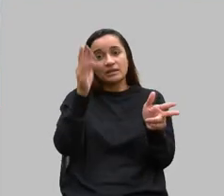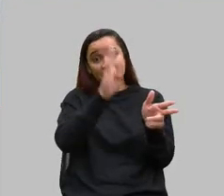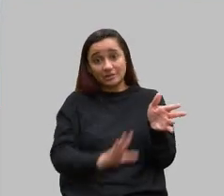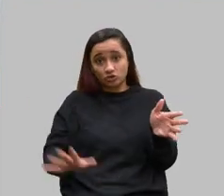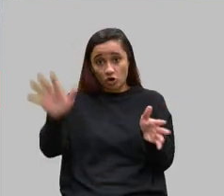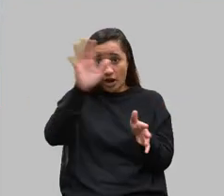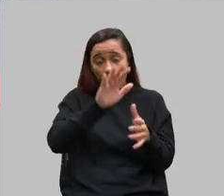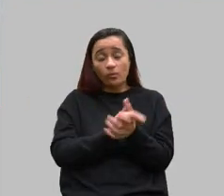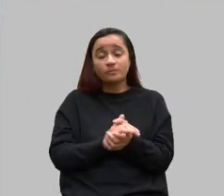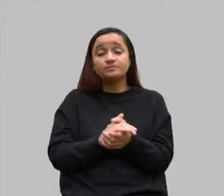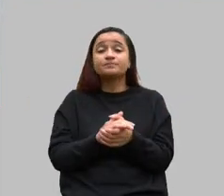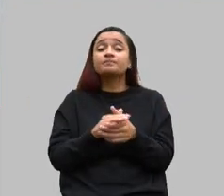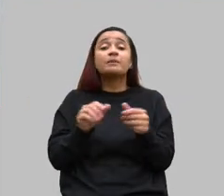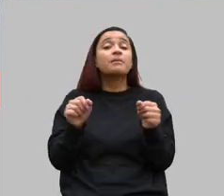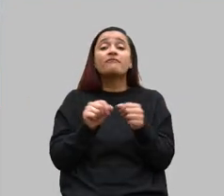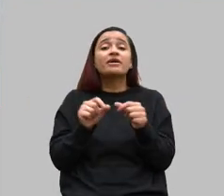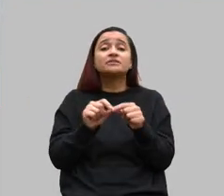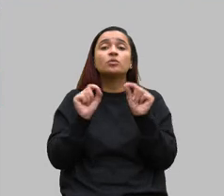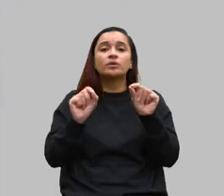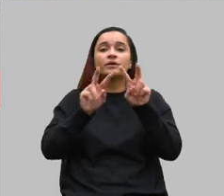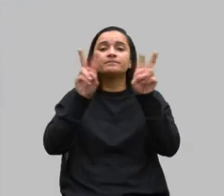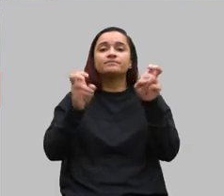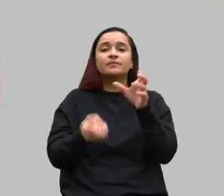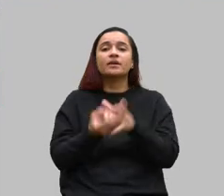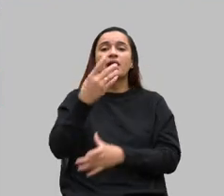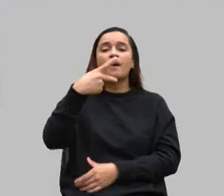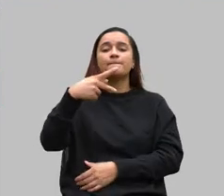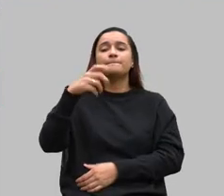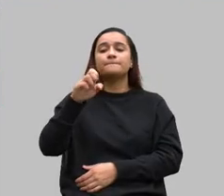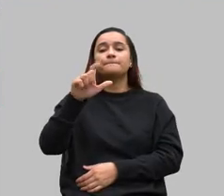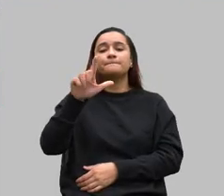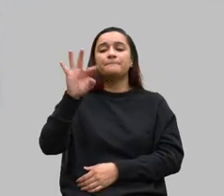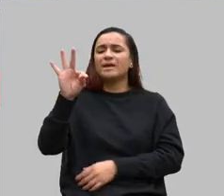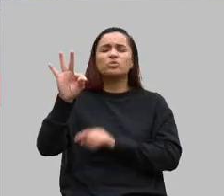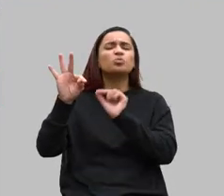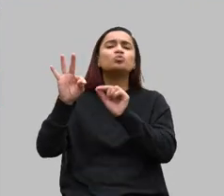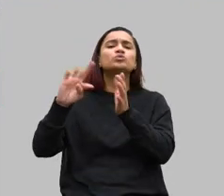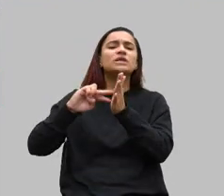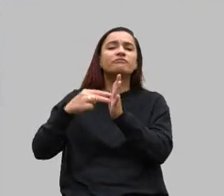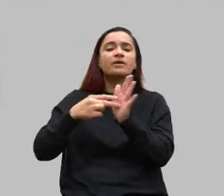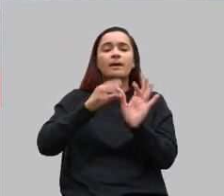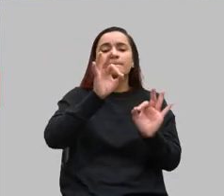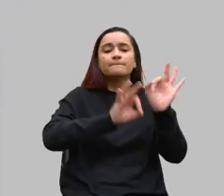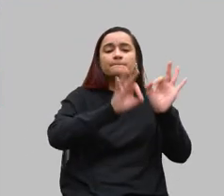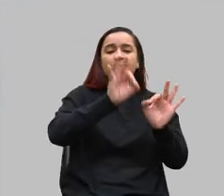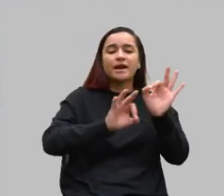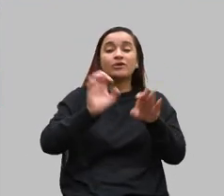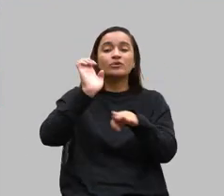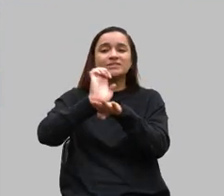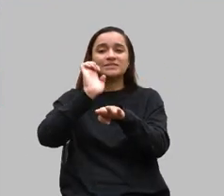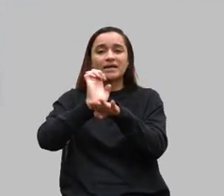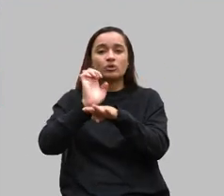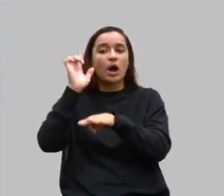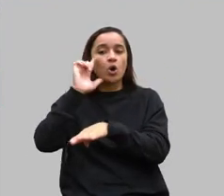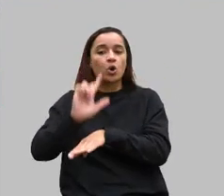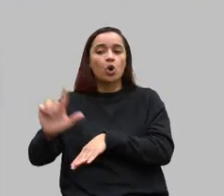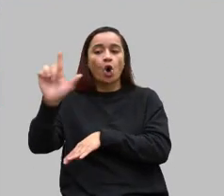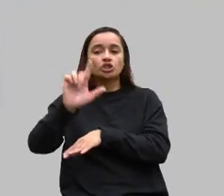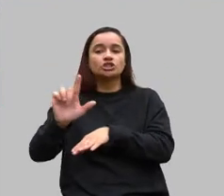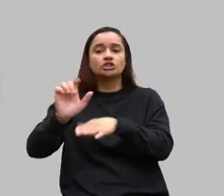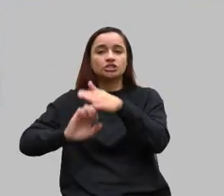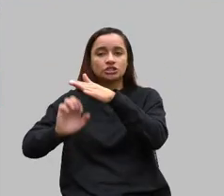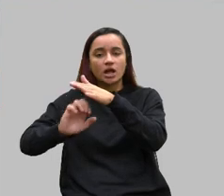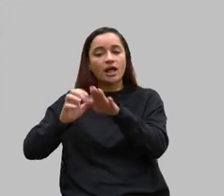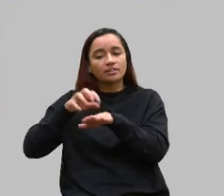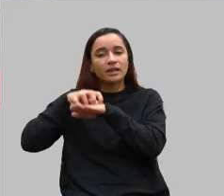para fazer né o nosso pé né O que que é o p é o plano estadual de logística de transporte o pelt ele vai atualizar o nosso